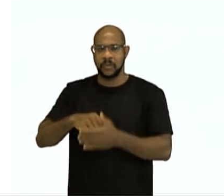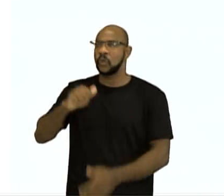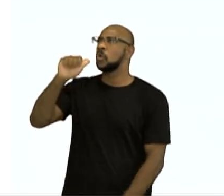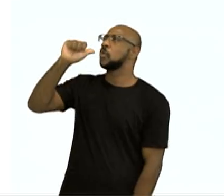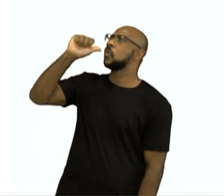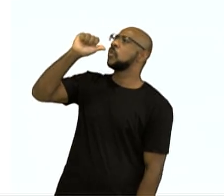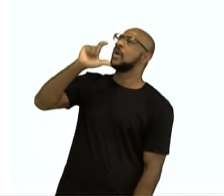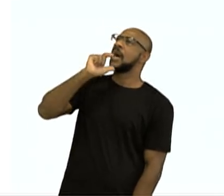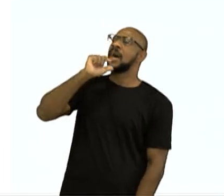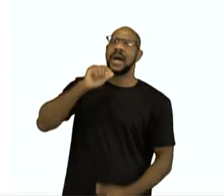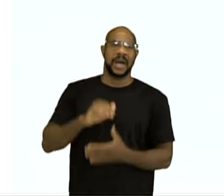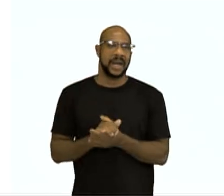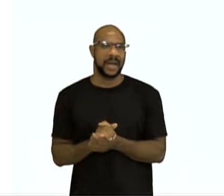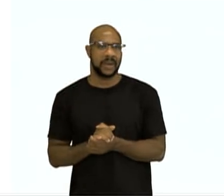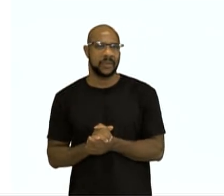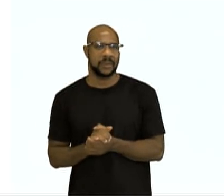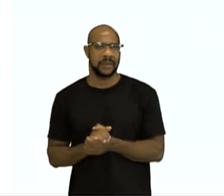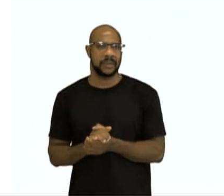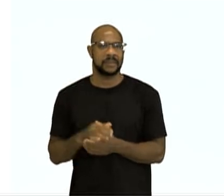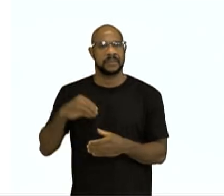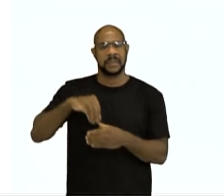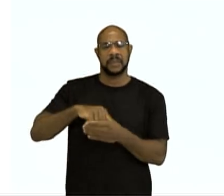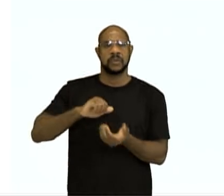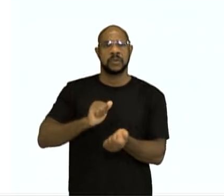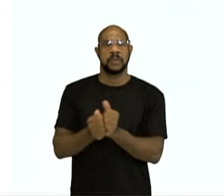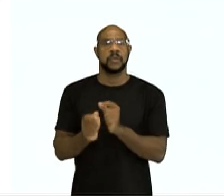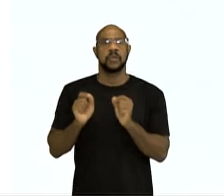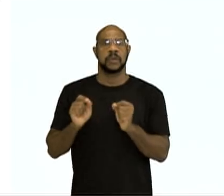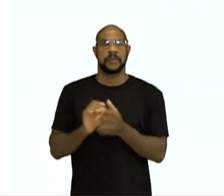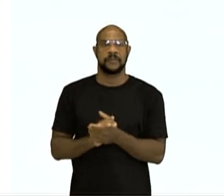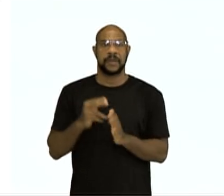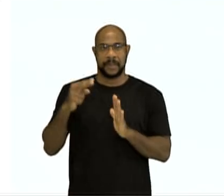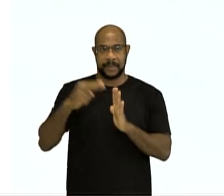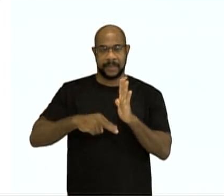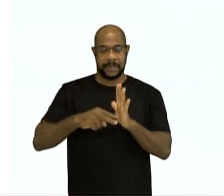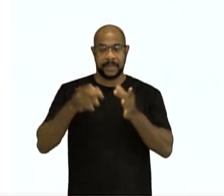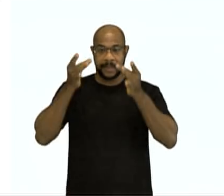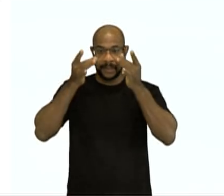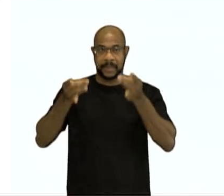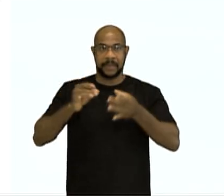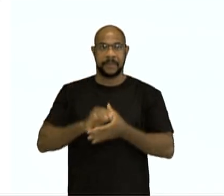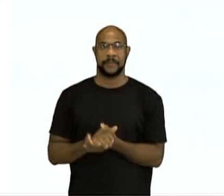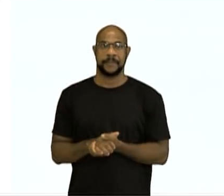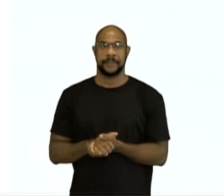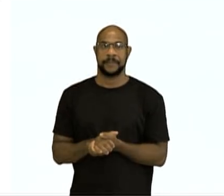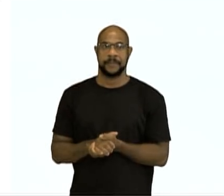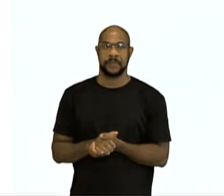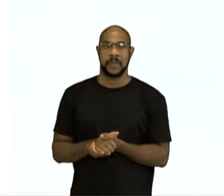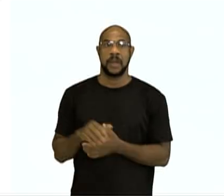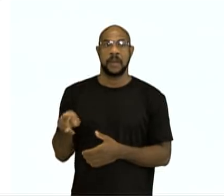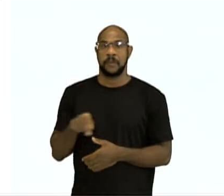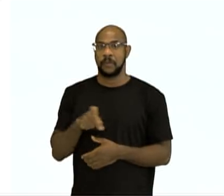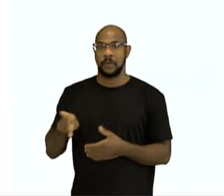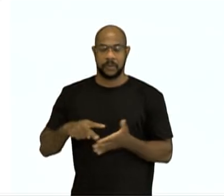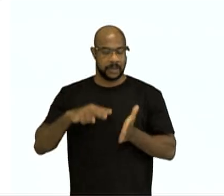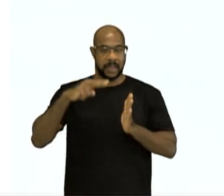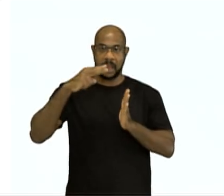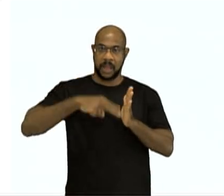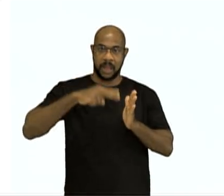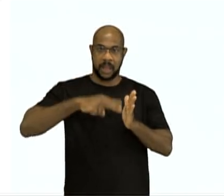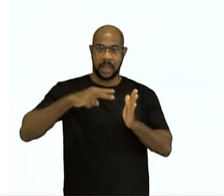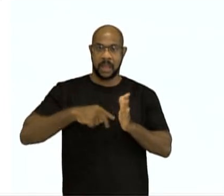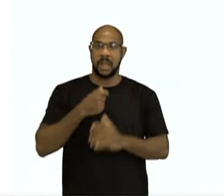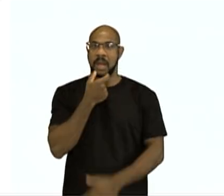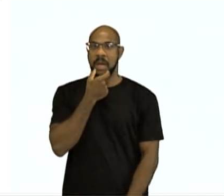com esporte? O que será que é? Vamos ler, então, com atenção. Vamos lá. Reading Comprehension. Ramadan and